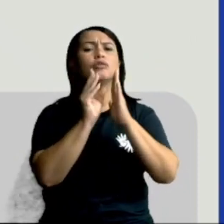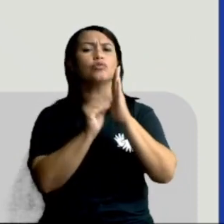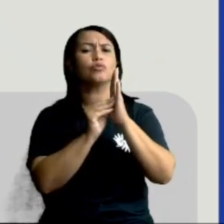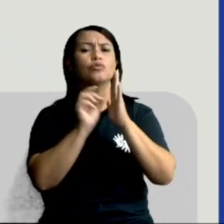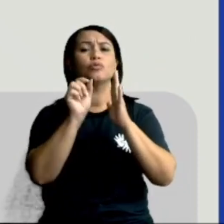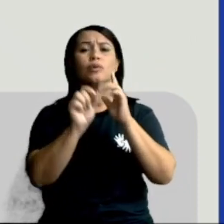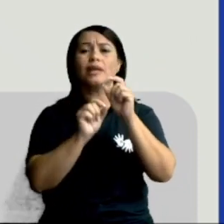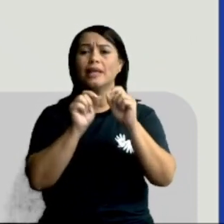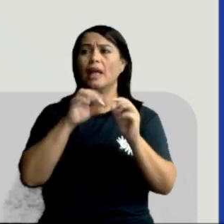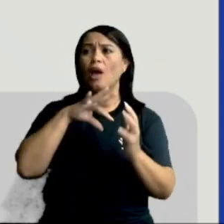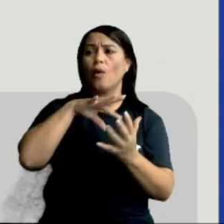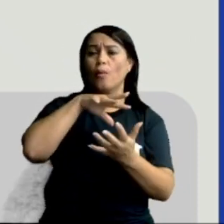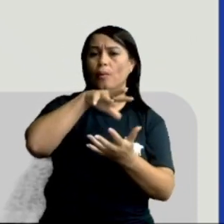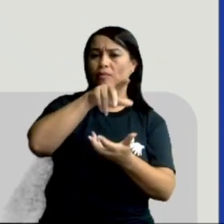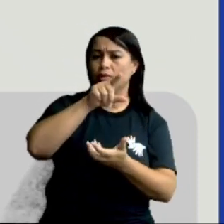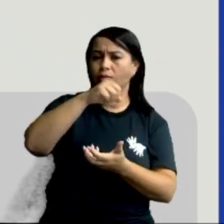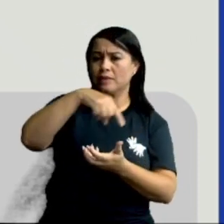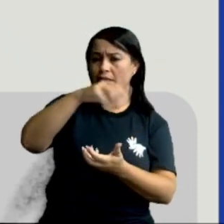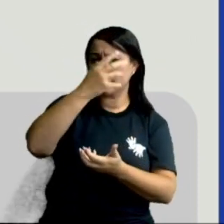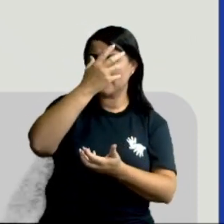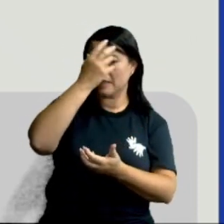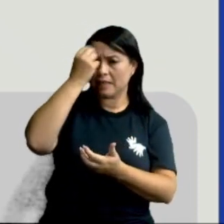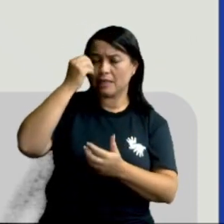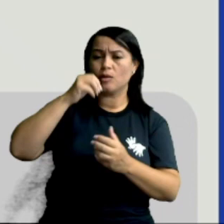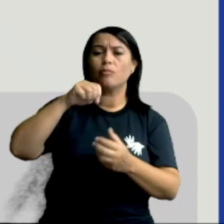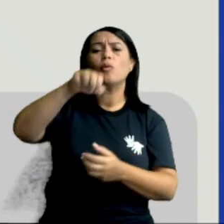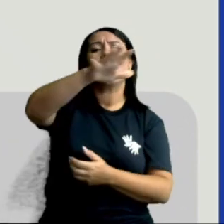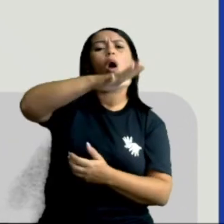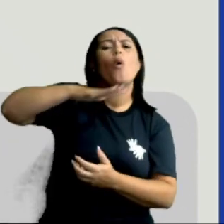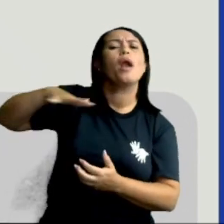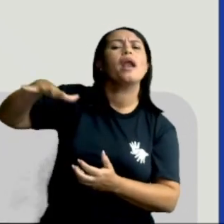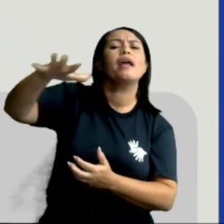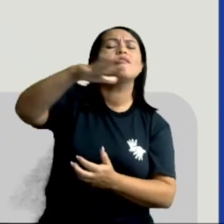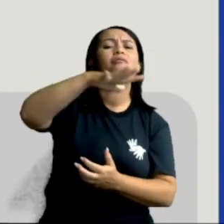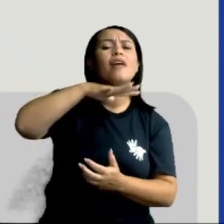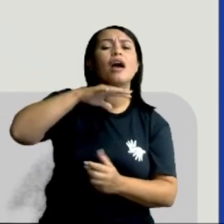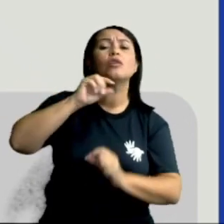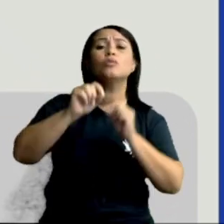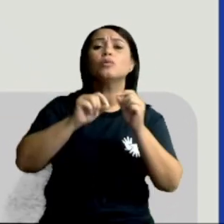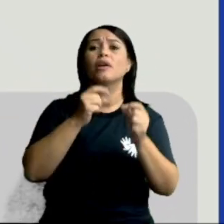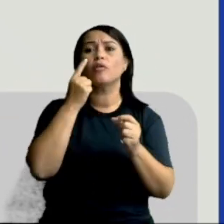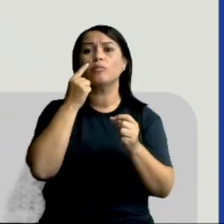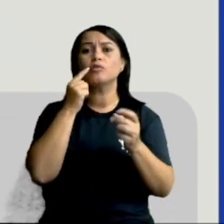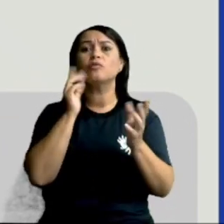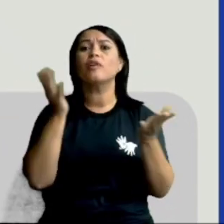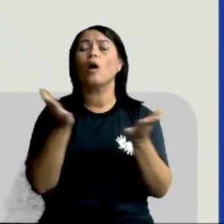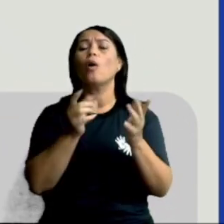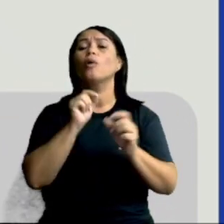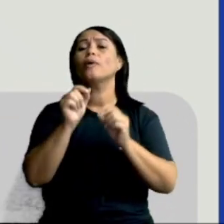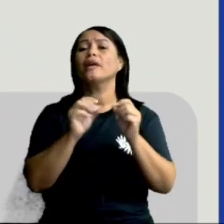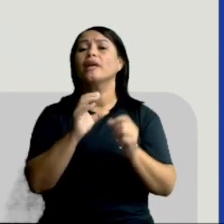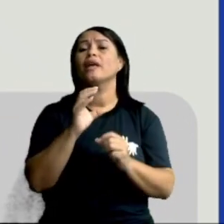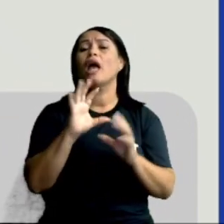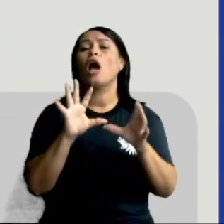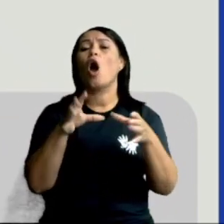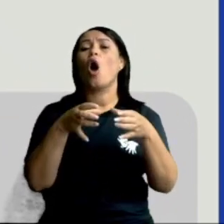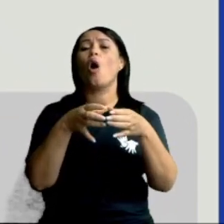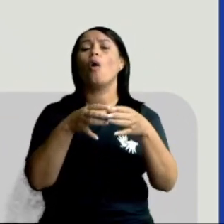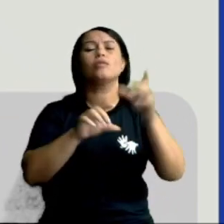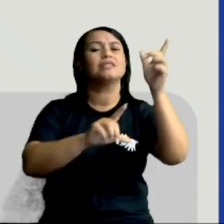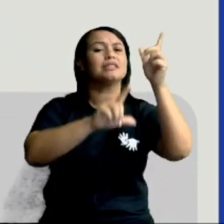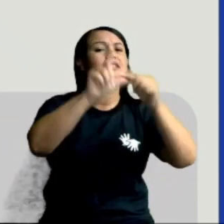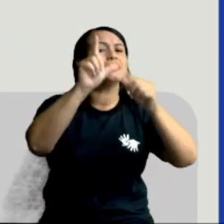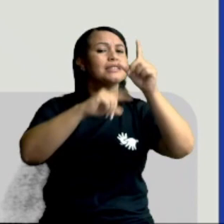universo, para vocês que esqueceram um pouquinho relembrarem, nós vamos ver agora o que são constelações.